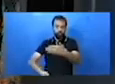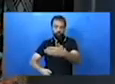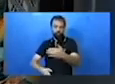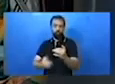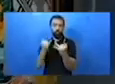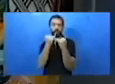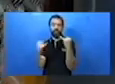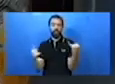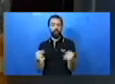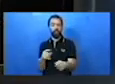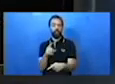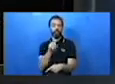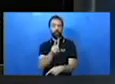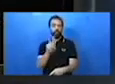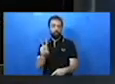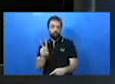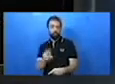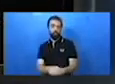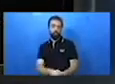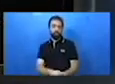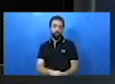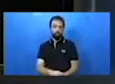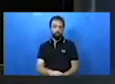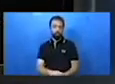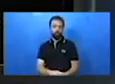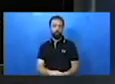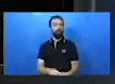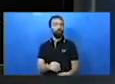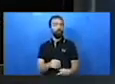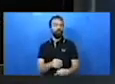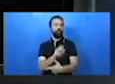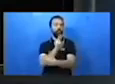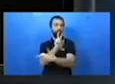12. Pego 12, divido pelo de baixo.